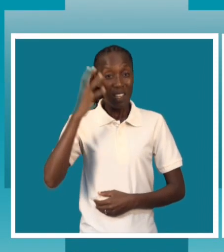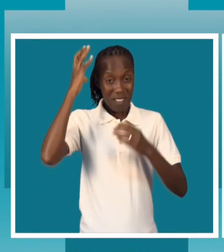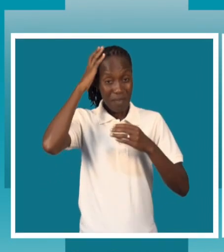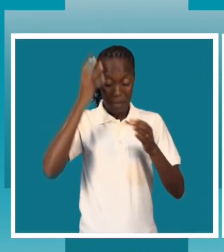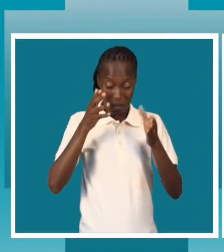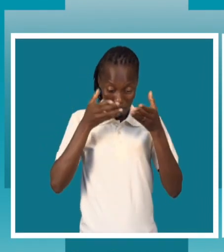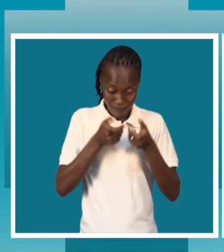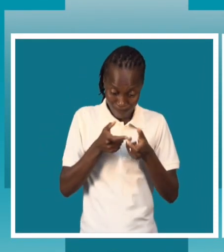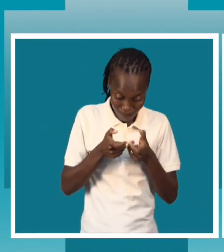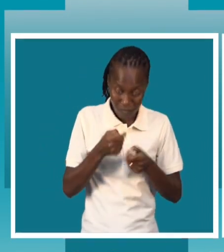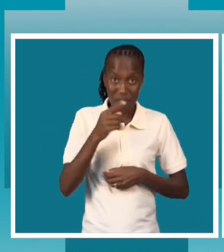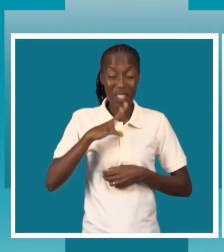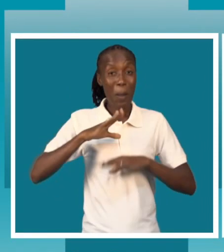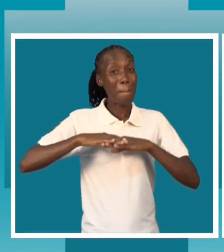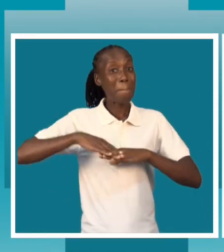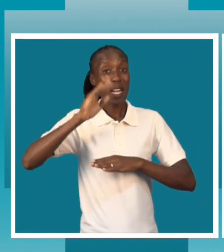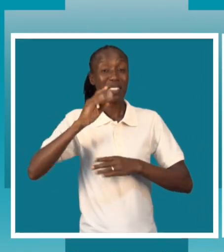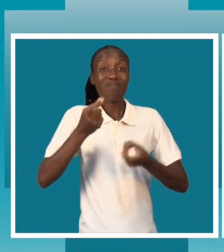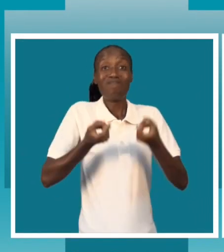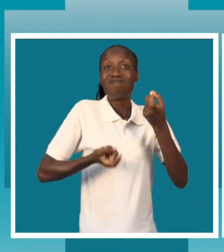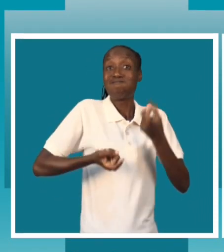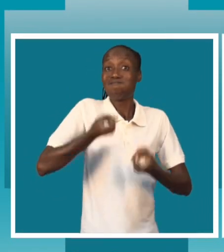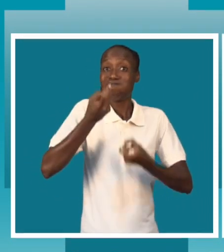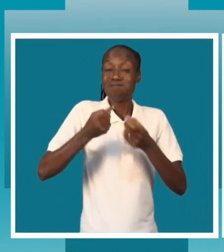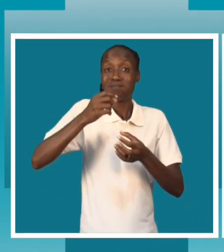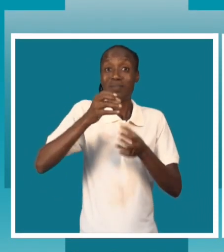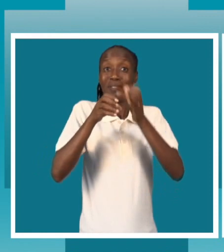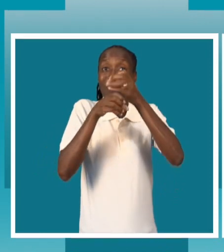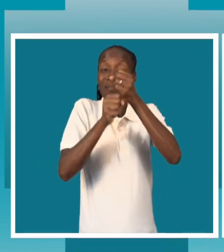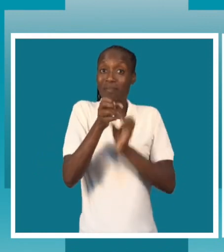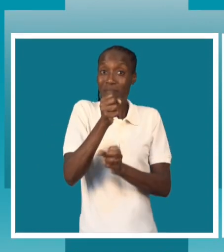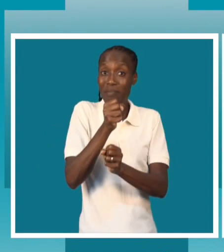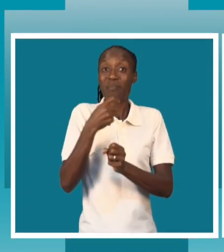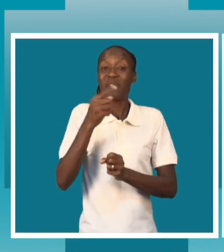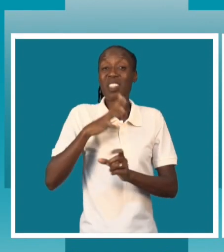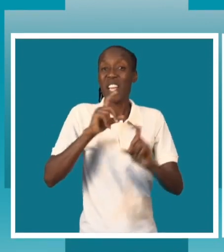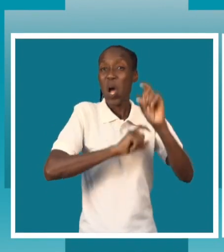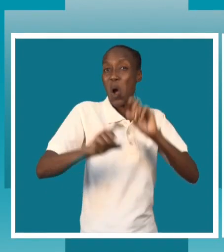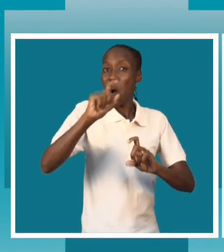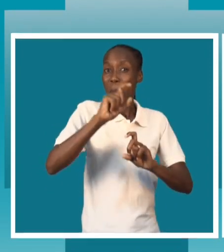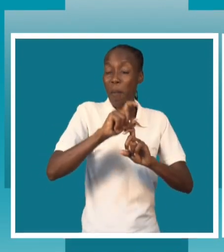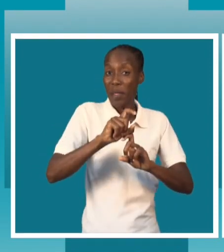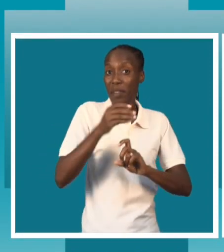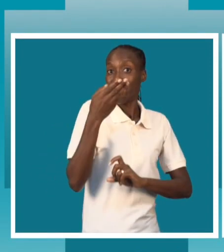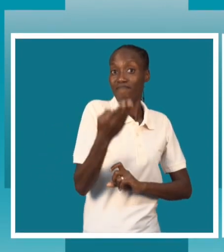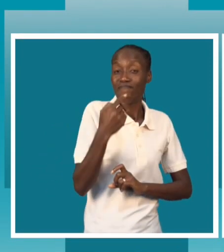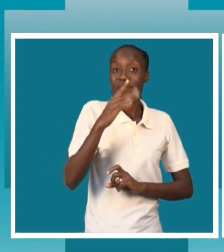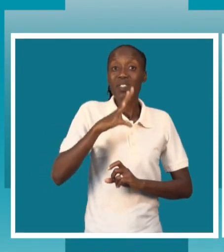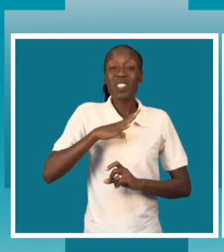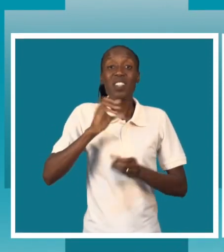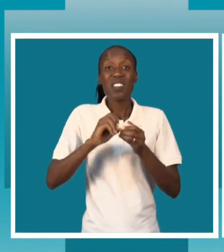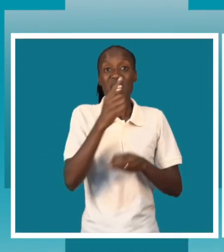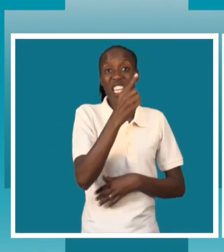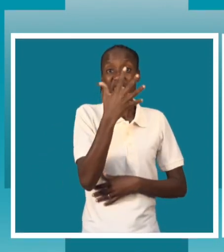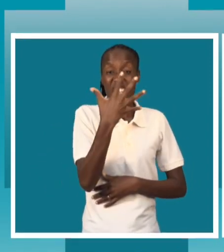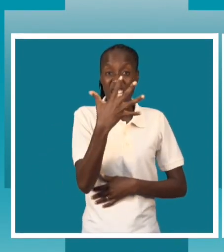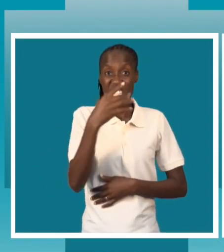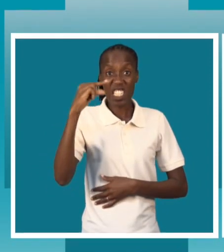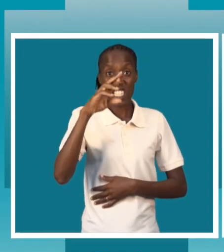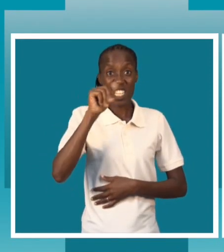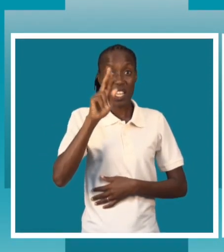frente, as cargas de força transmitidas à coluna cervical aumentam de forma sensível. Flexionada em 15 graus,